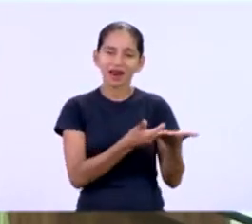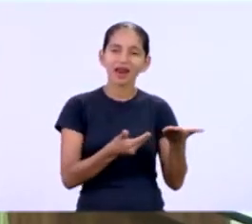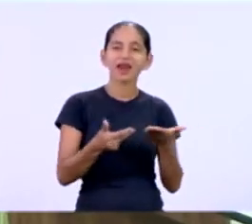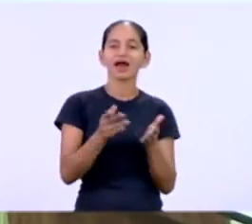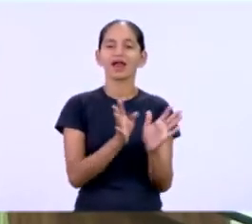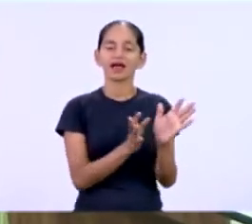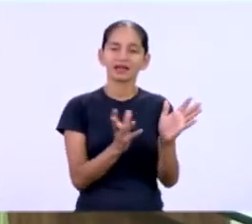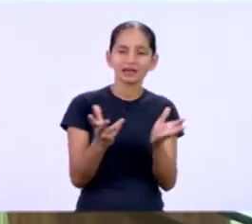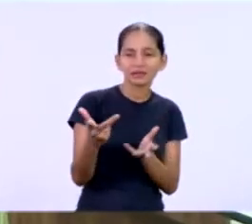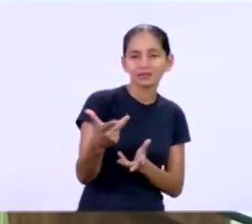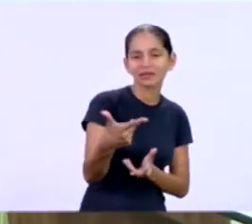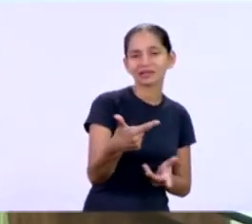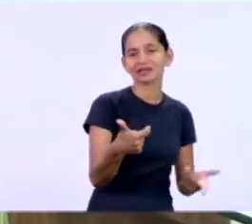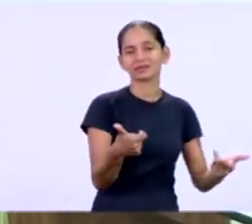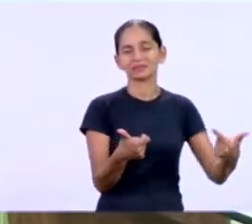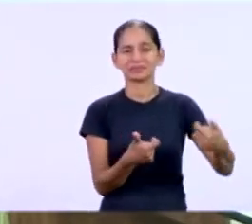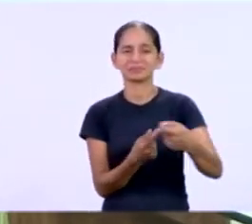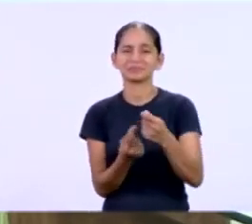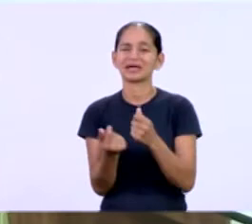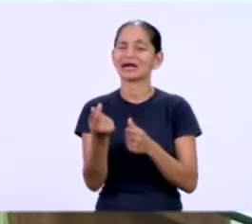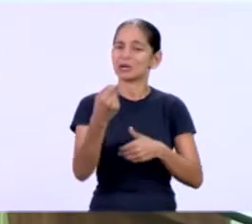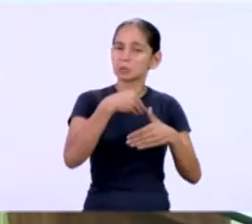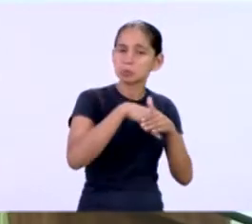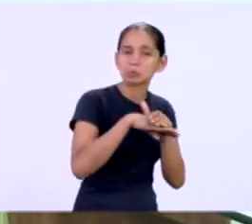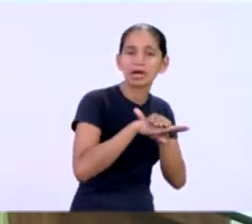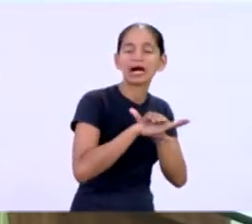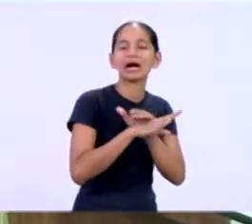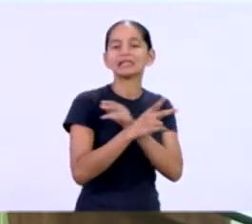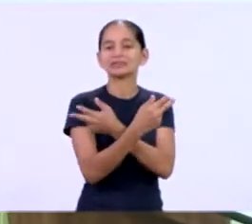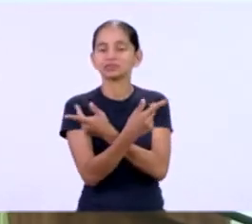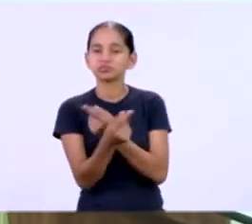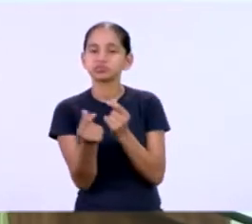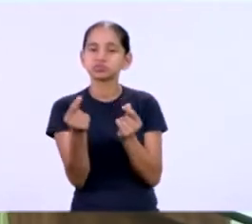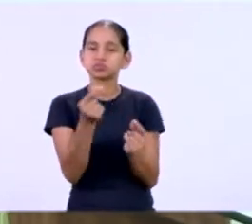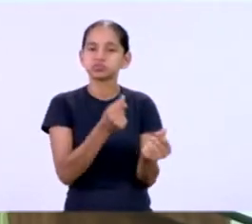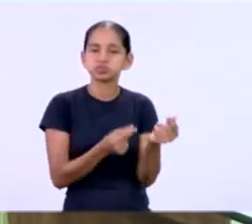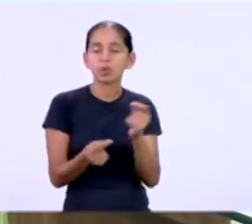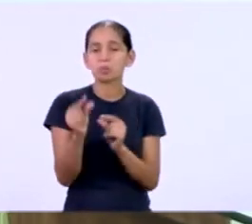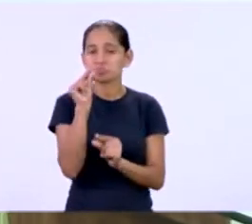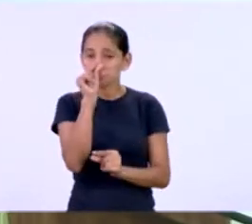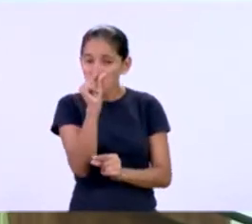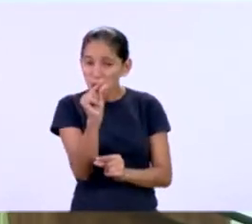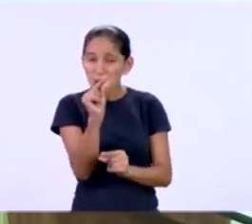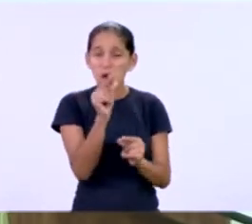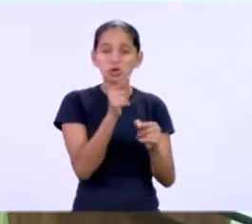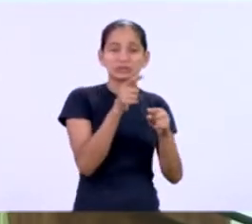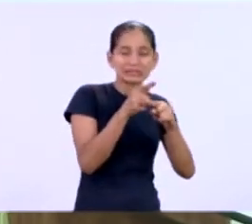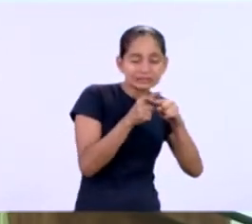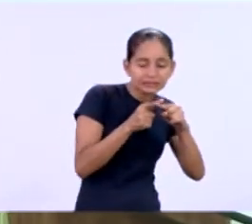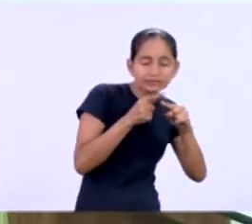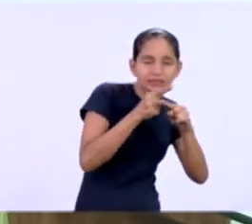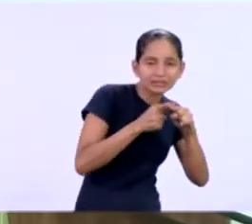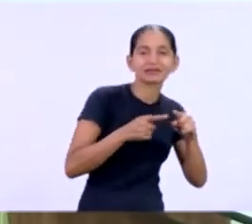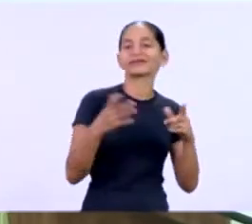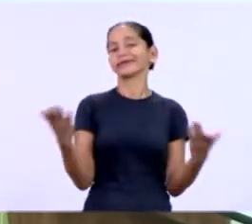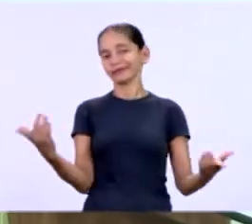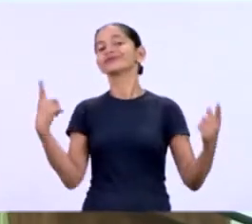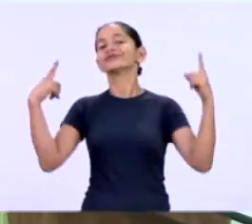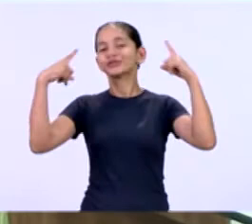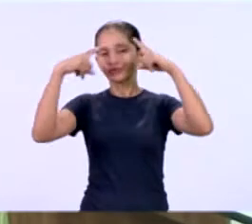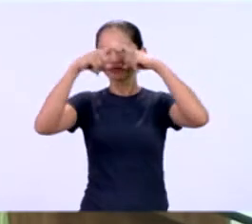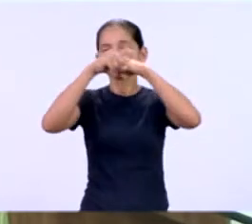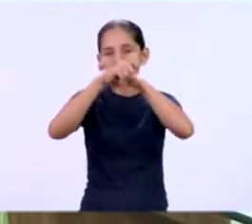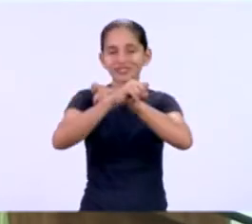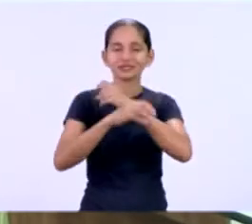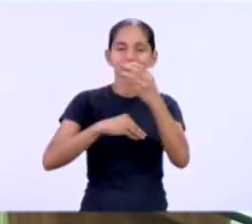que saber esticar um pouco mais um dinheiro que é curto, saber trabalhar com pouco, saber equilibrar as contas. Então, por isso também que ele